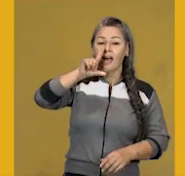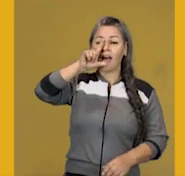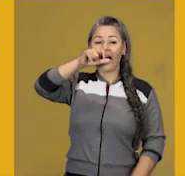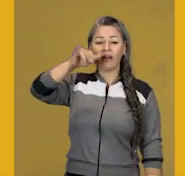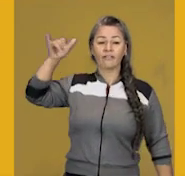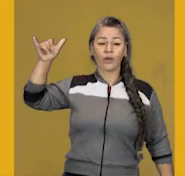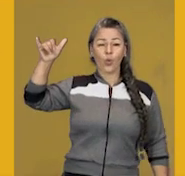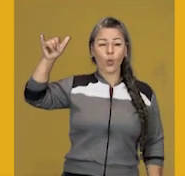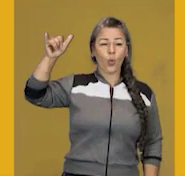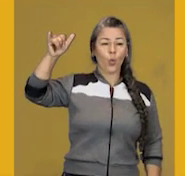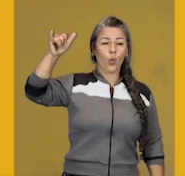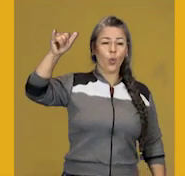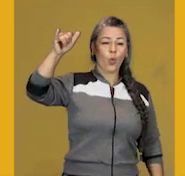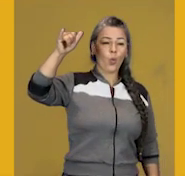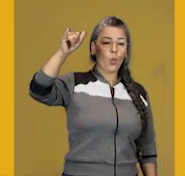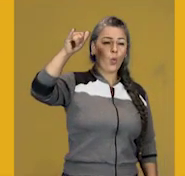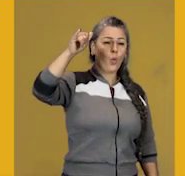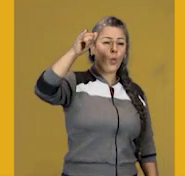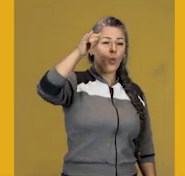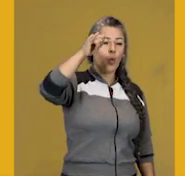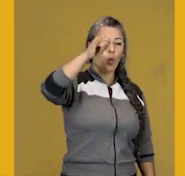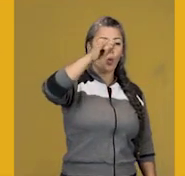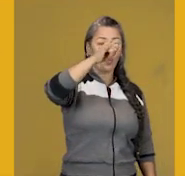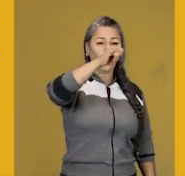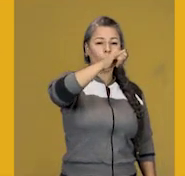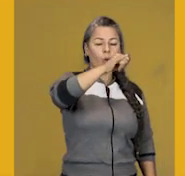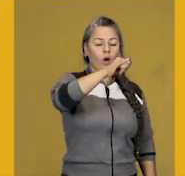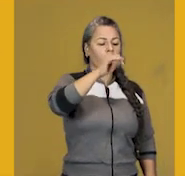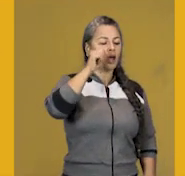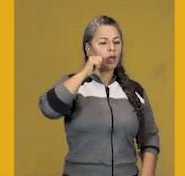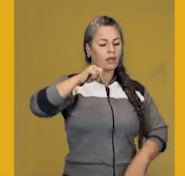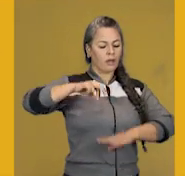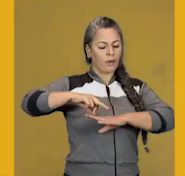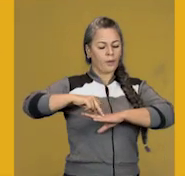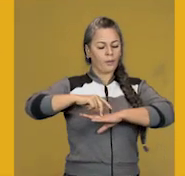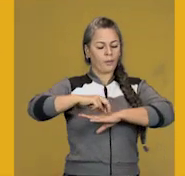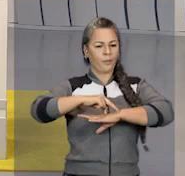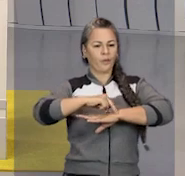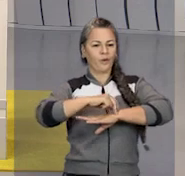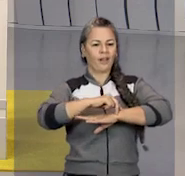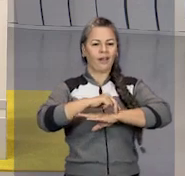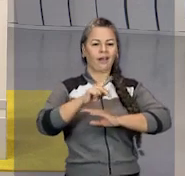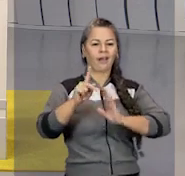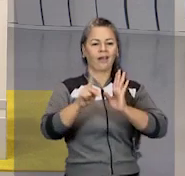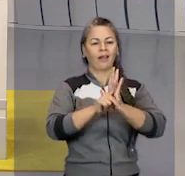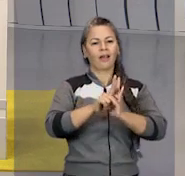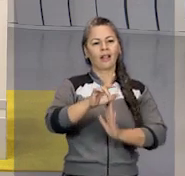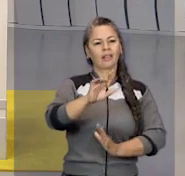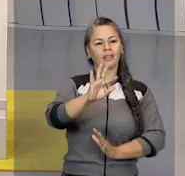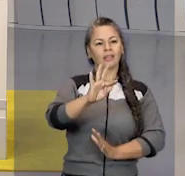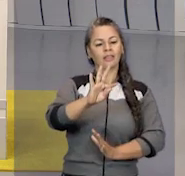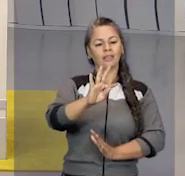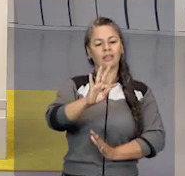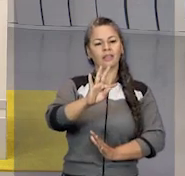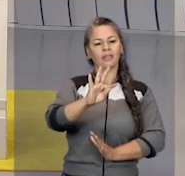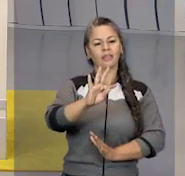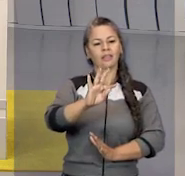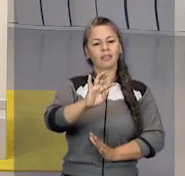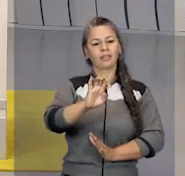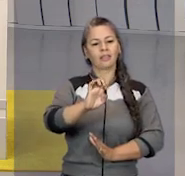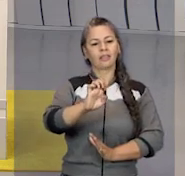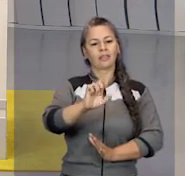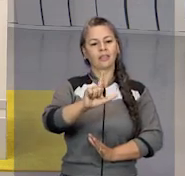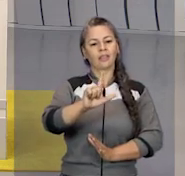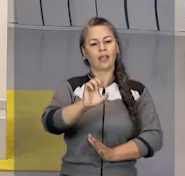E aí a gente tem aí telona, é a televisão, né? A gente chama assim, né, a telona, é a tela grande.